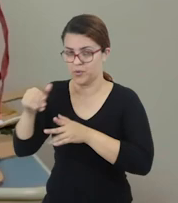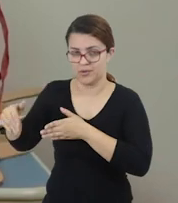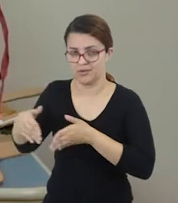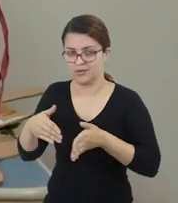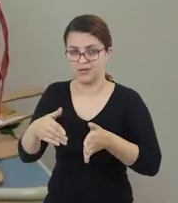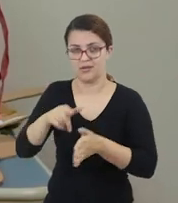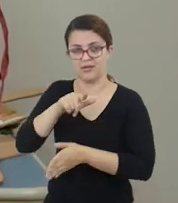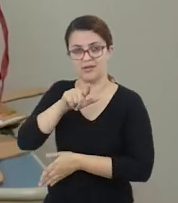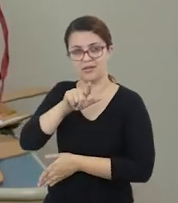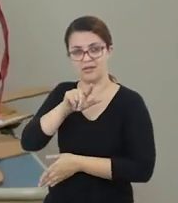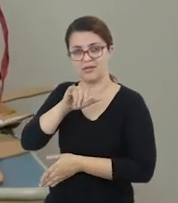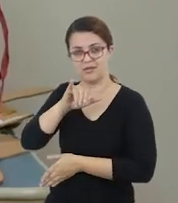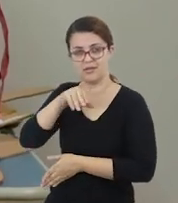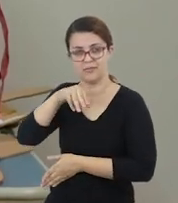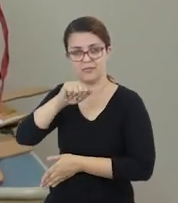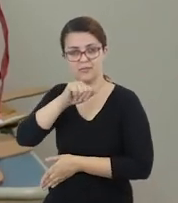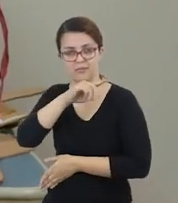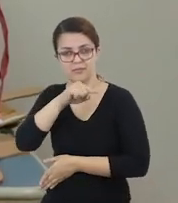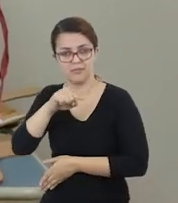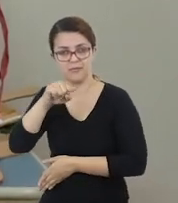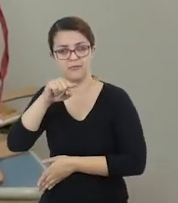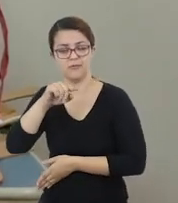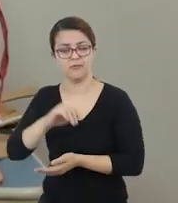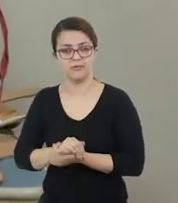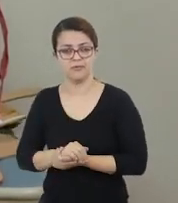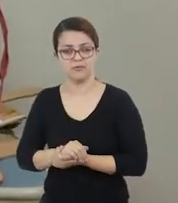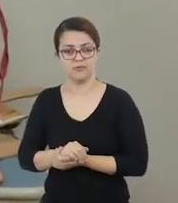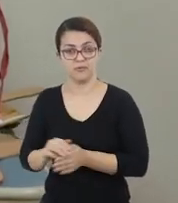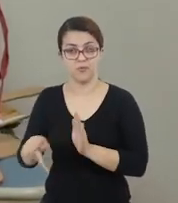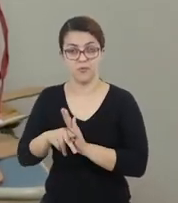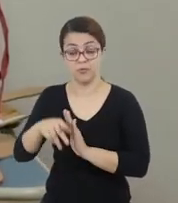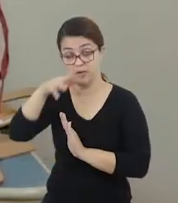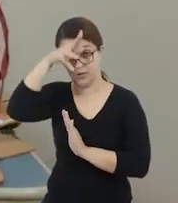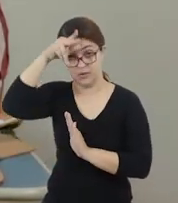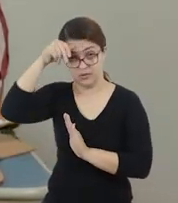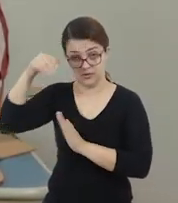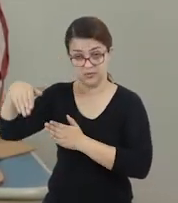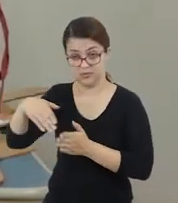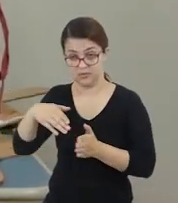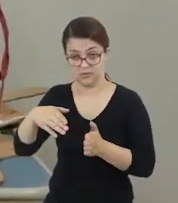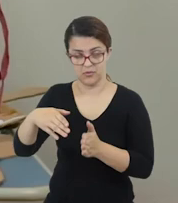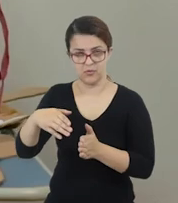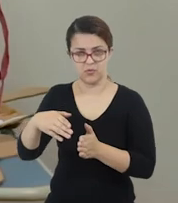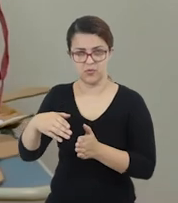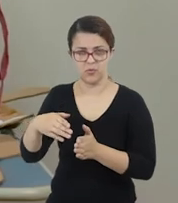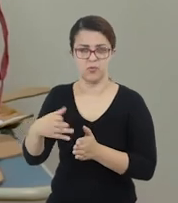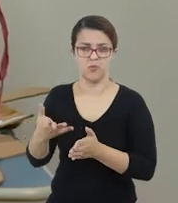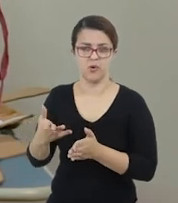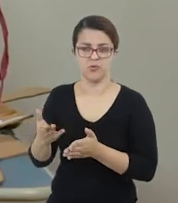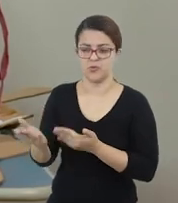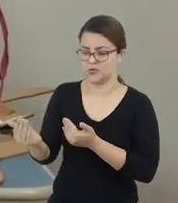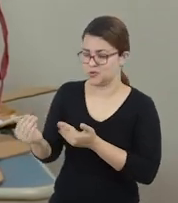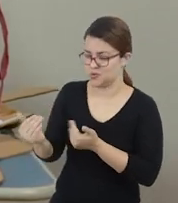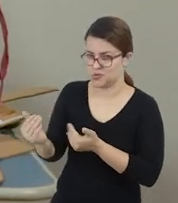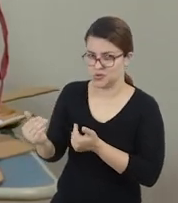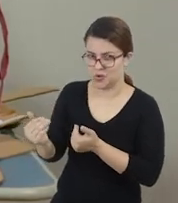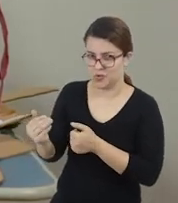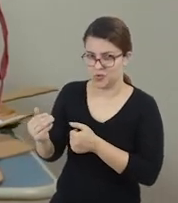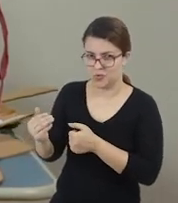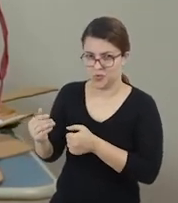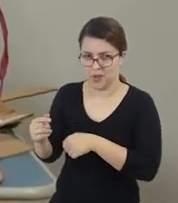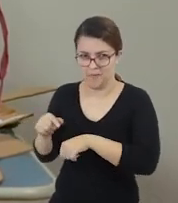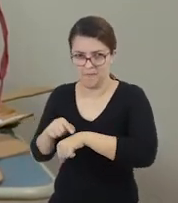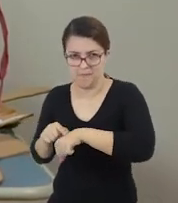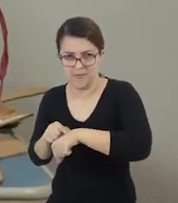tá? Enquanto ele é jovem, ele é cinza. Quando ele se transforma em adulto, ele fica